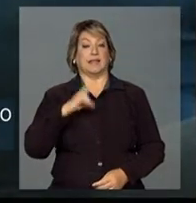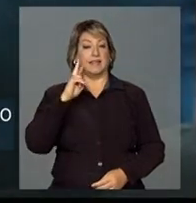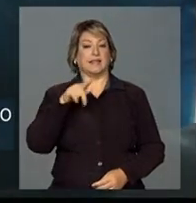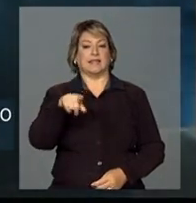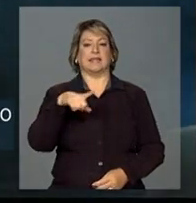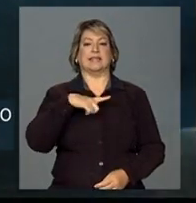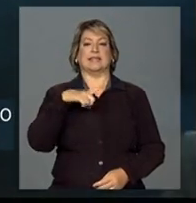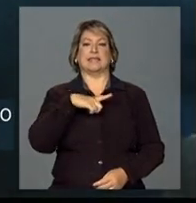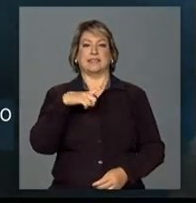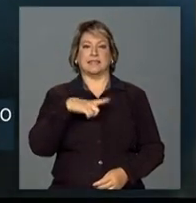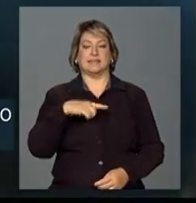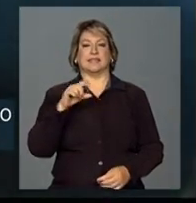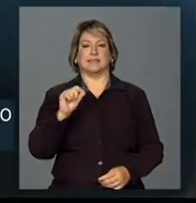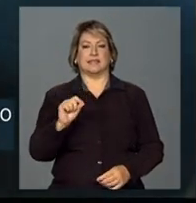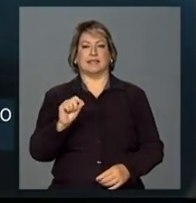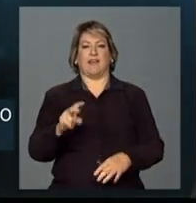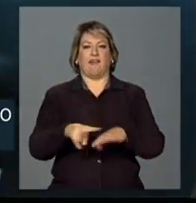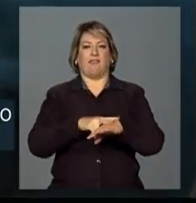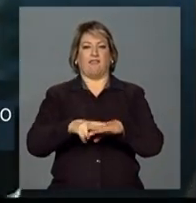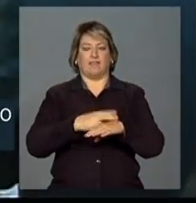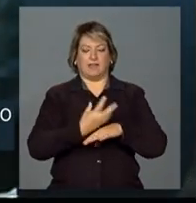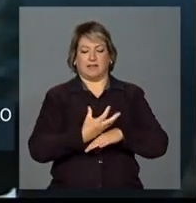Vimos ali imagens, né, do gramado.